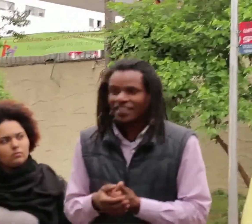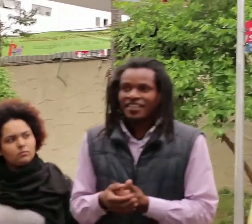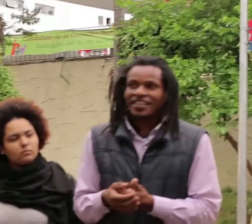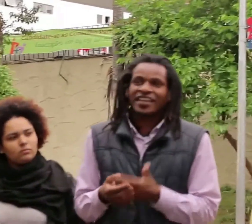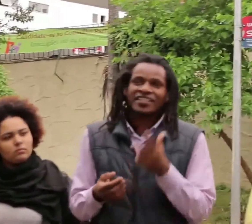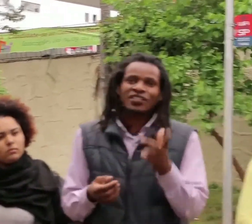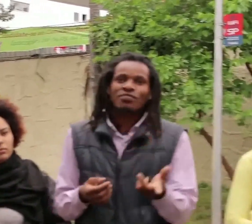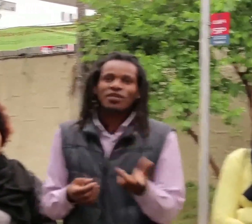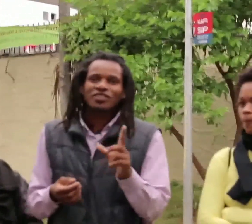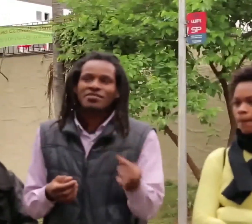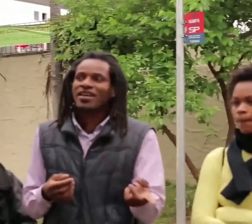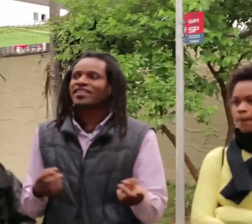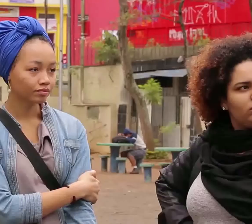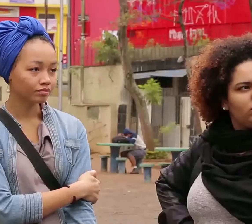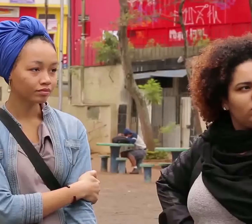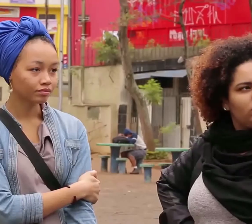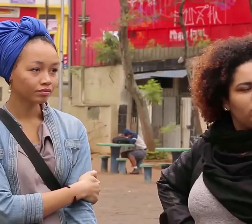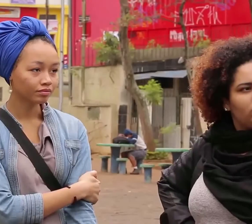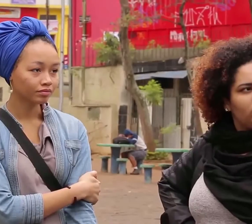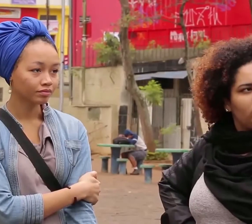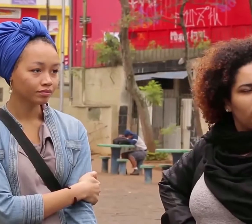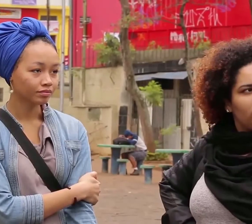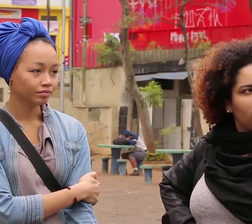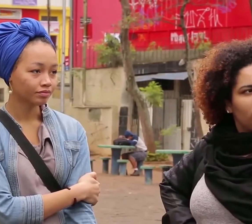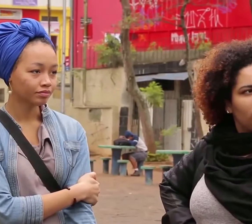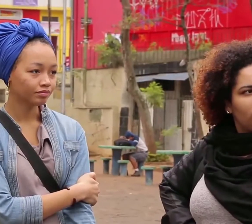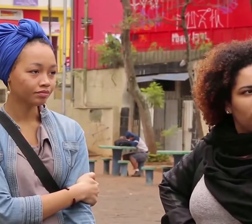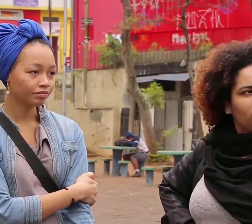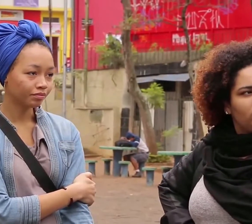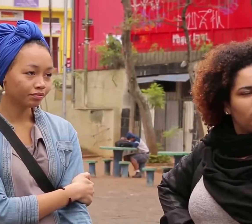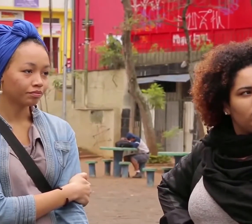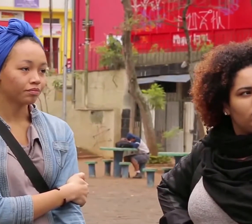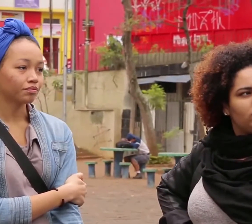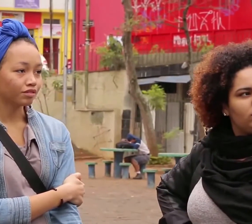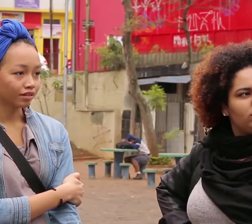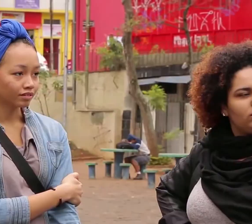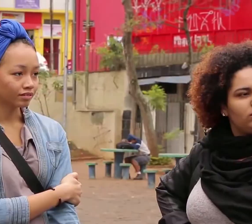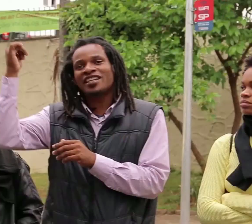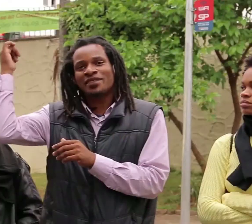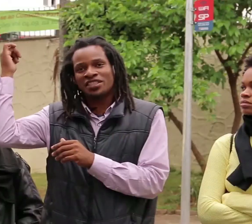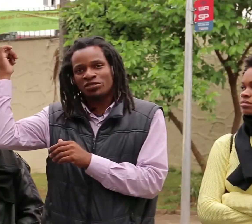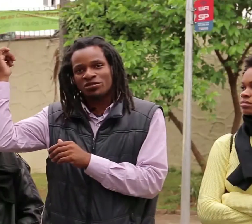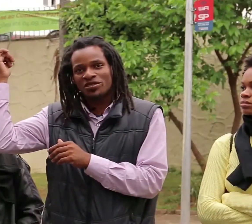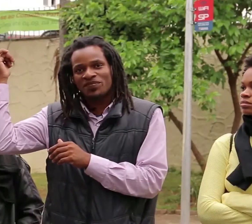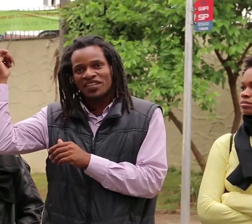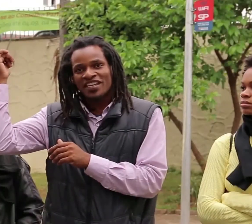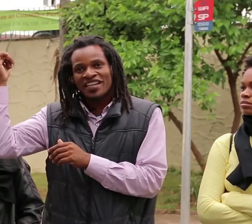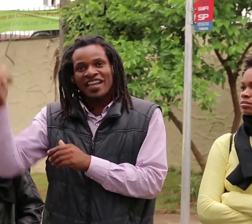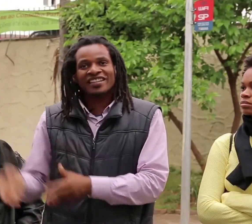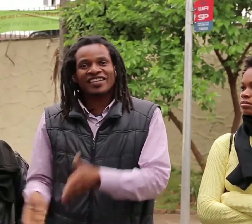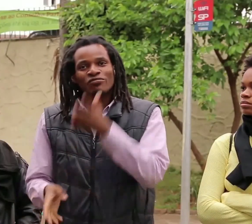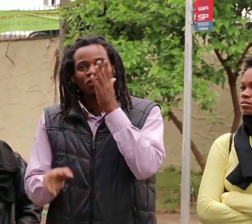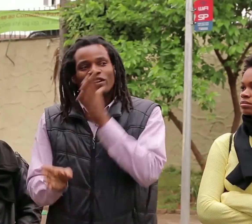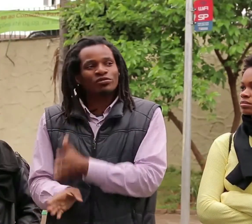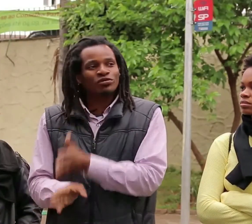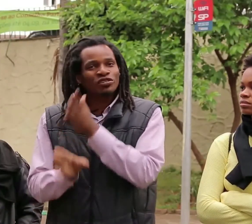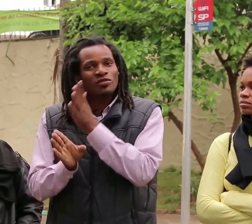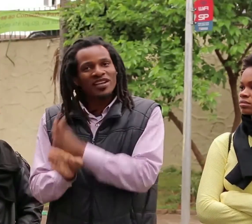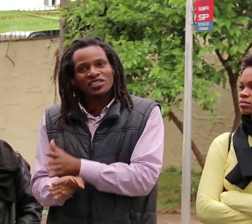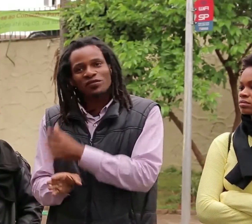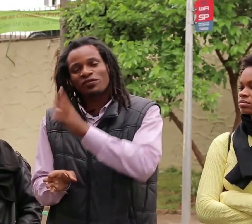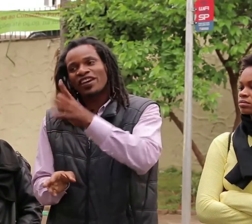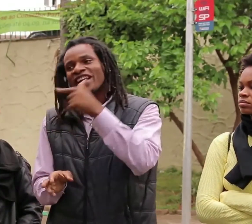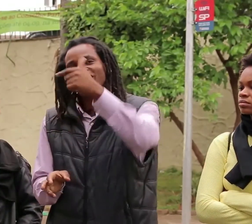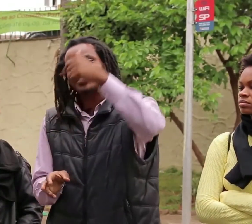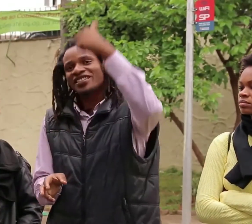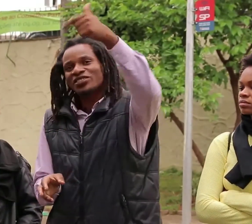né? E aqui em São Paulo também tem uma ligação muito forte com as irmandades. A gente tem a Nenê da Vila Matilde, que ela tem um histórico